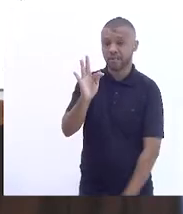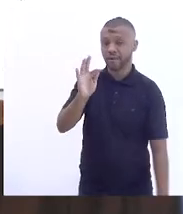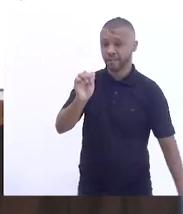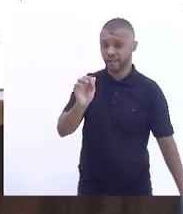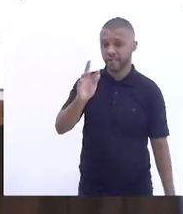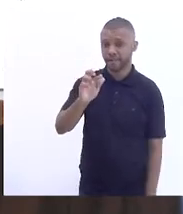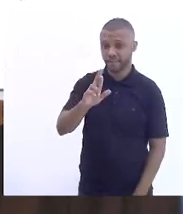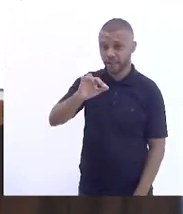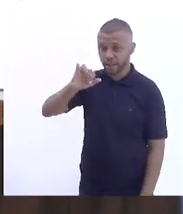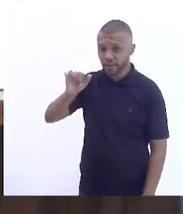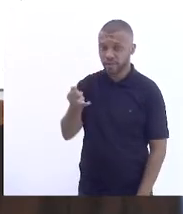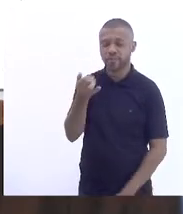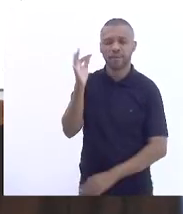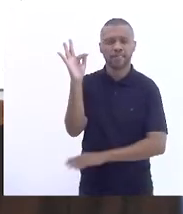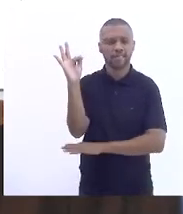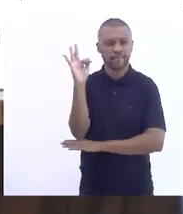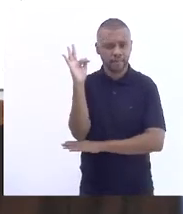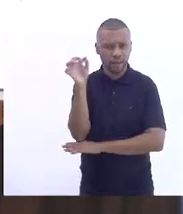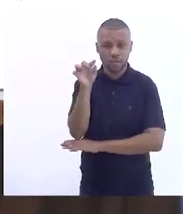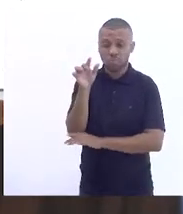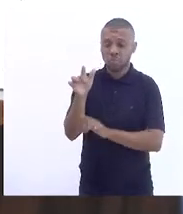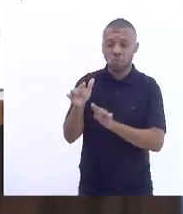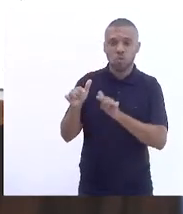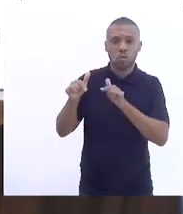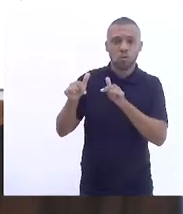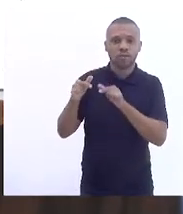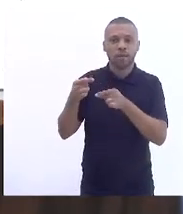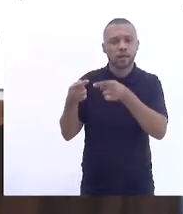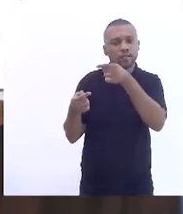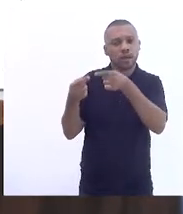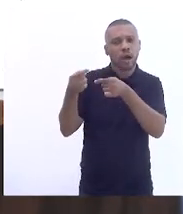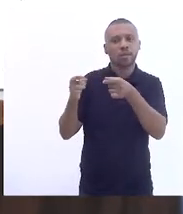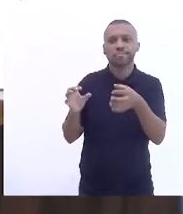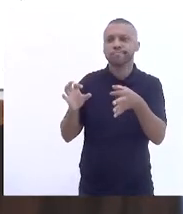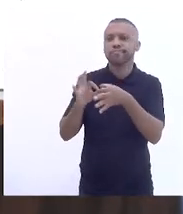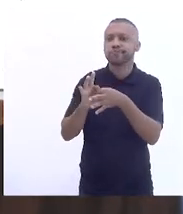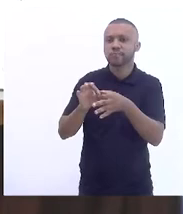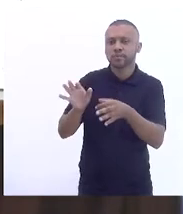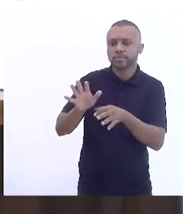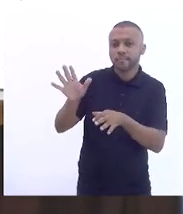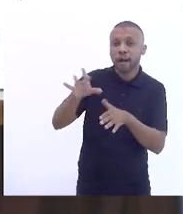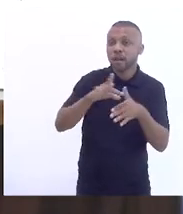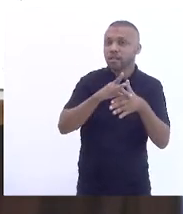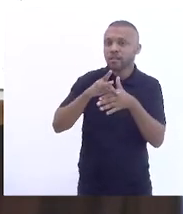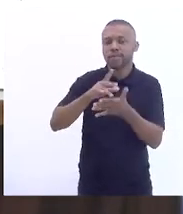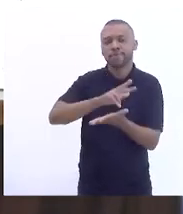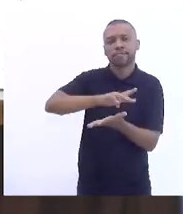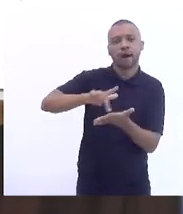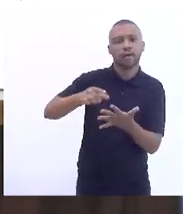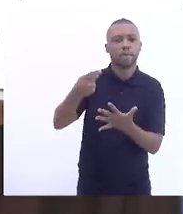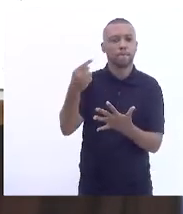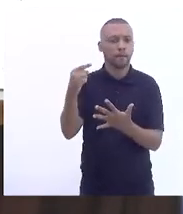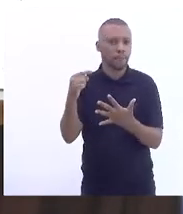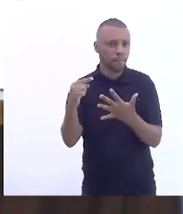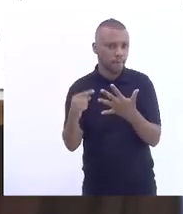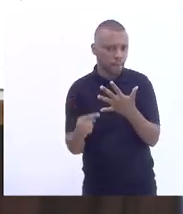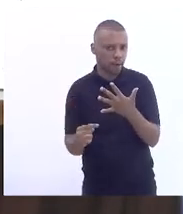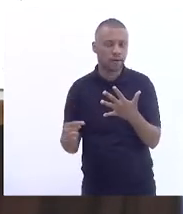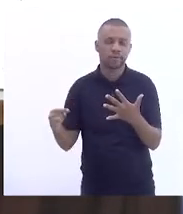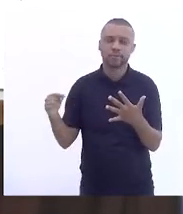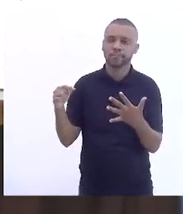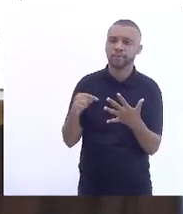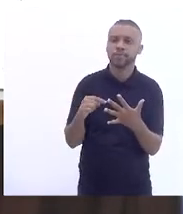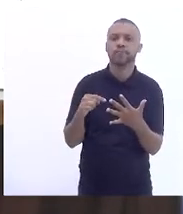uma importante Fórum em uma frente de diálogos entre as favelas entre lideranças comunitárias e